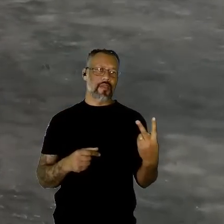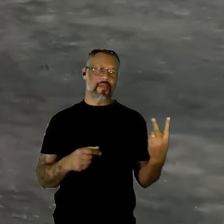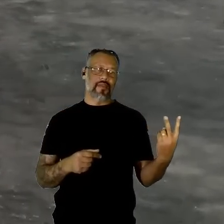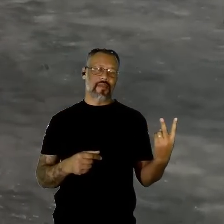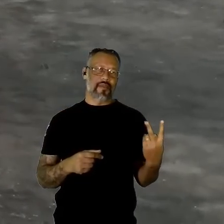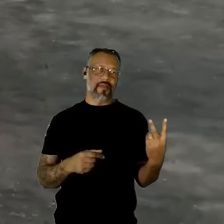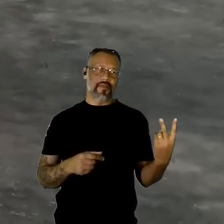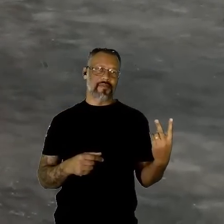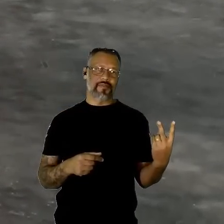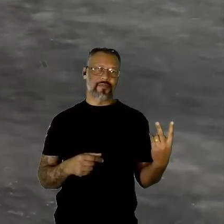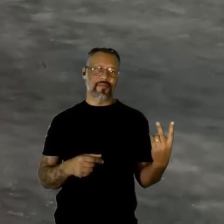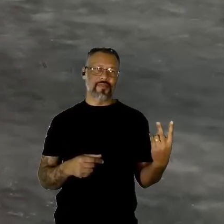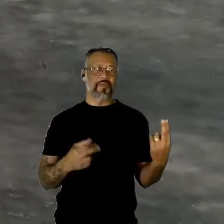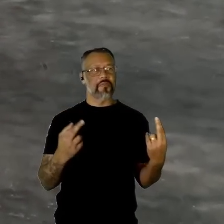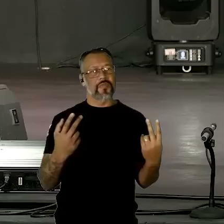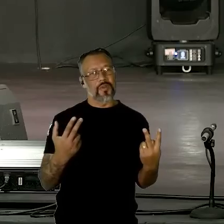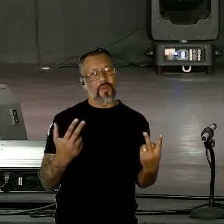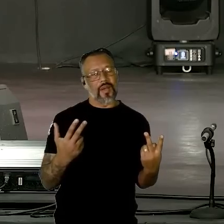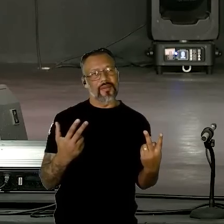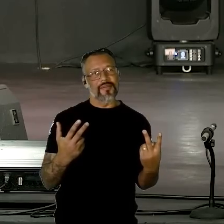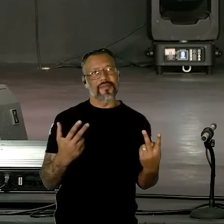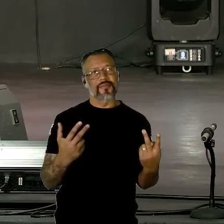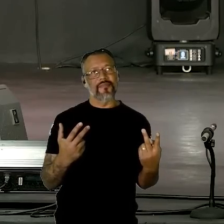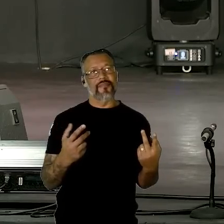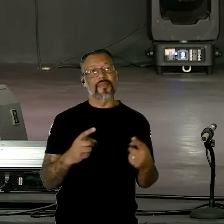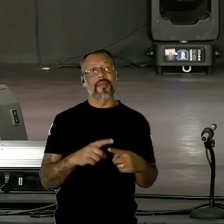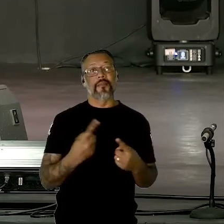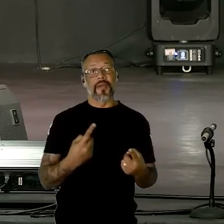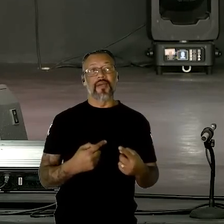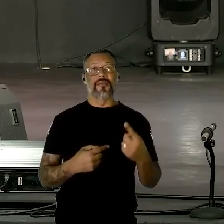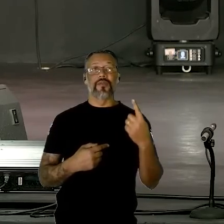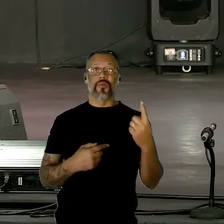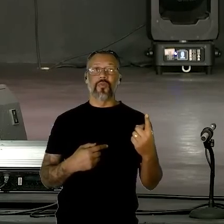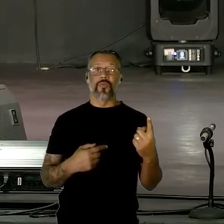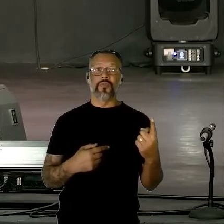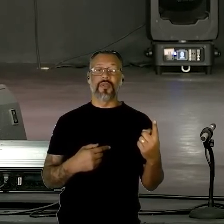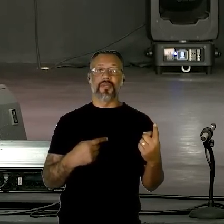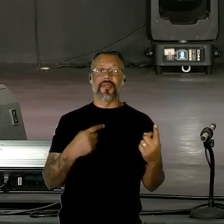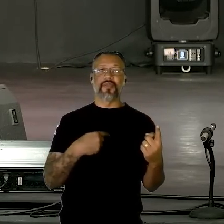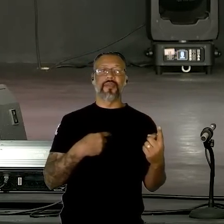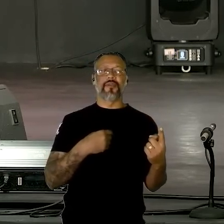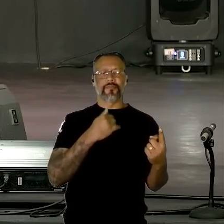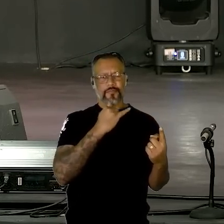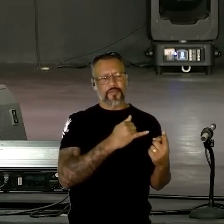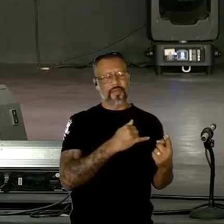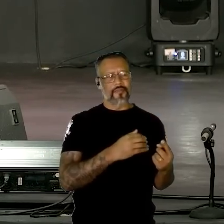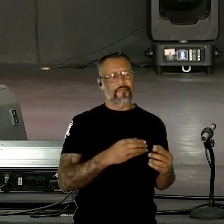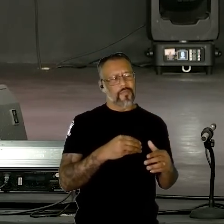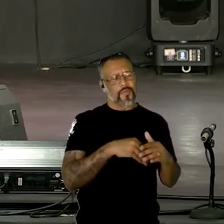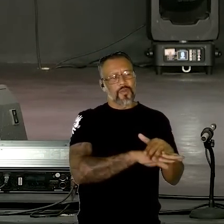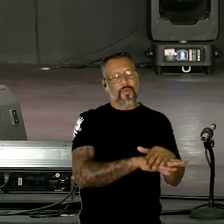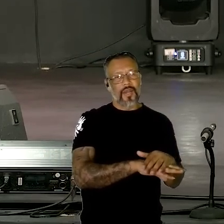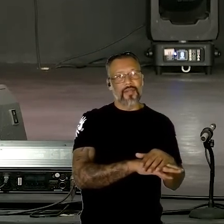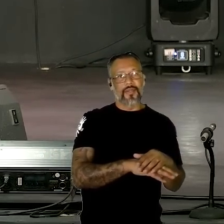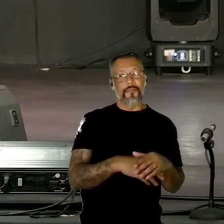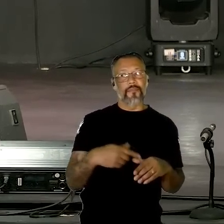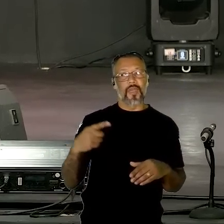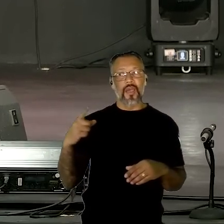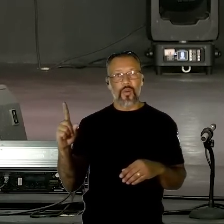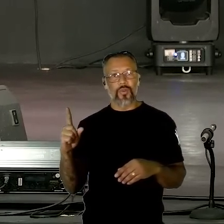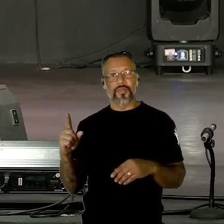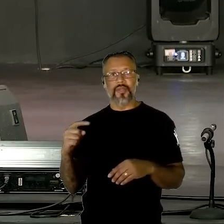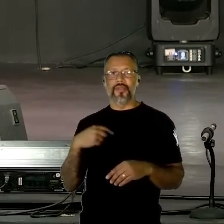só que uma quando acabar a mensagem eu vou dizer guarda na dispensa e a outra vou dizer joga no lixo porque o valor da